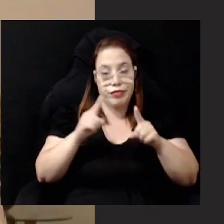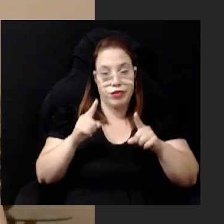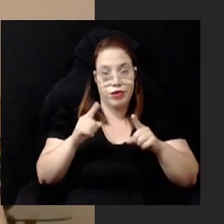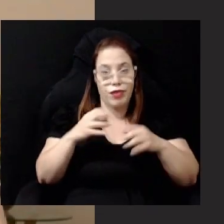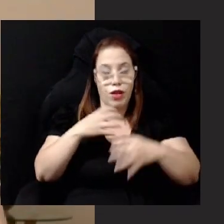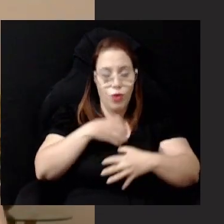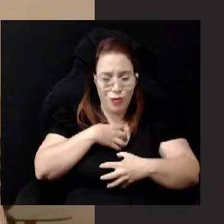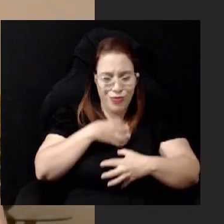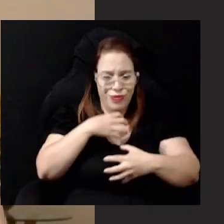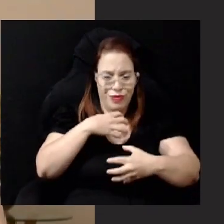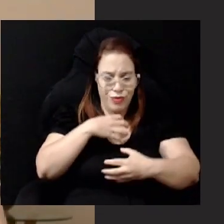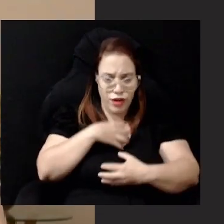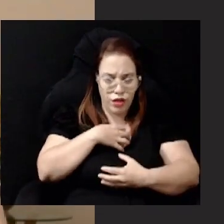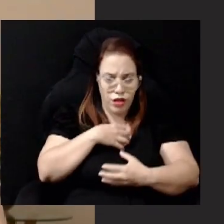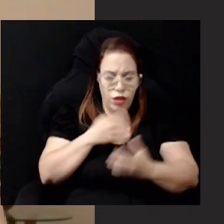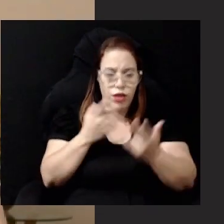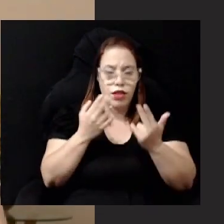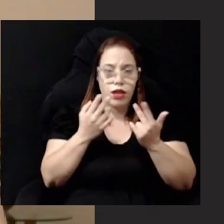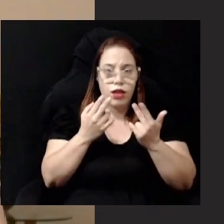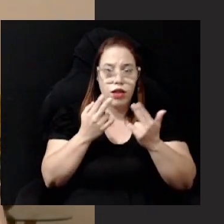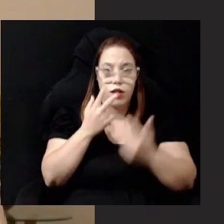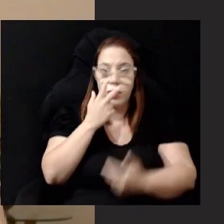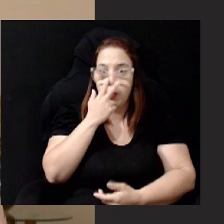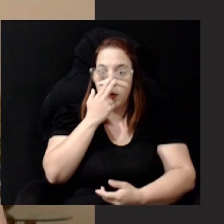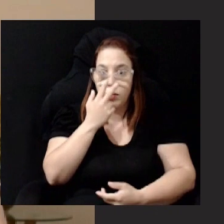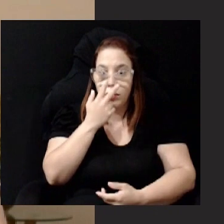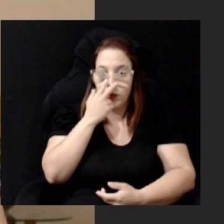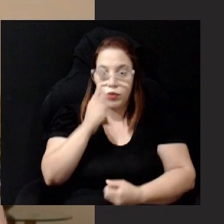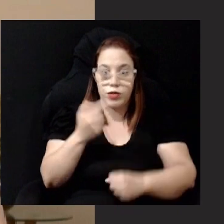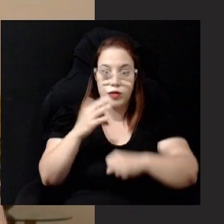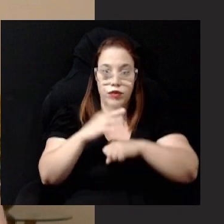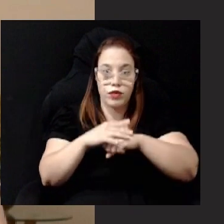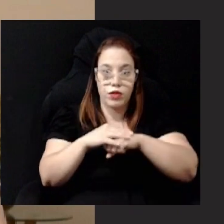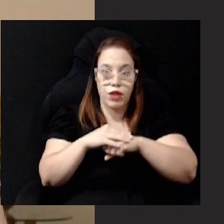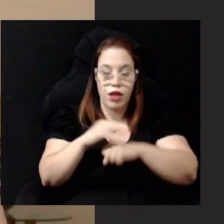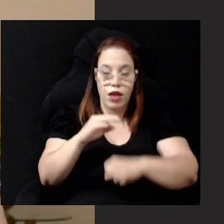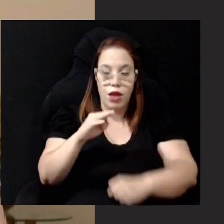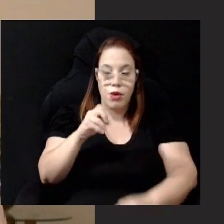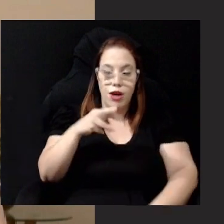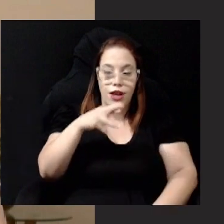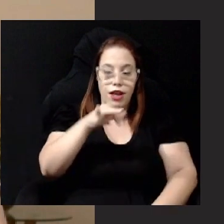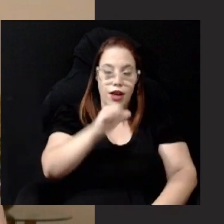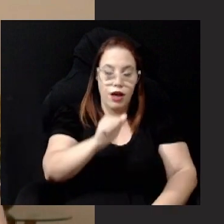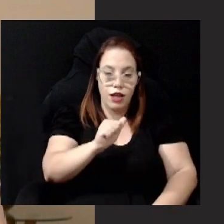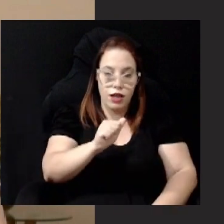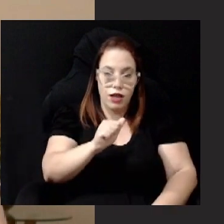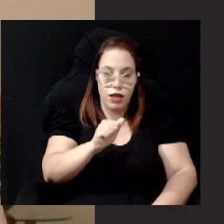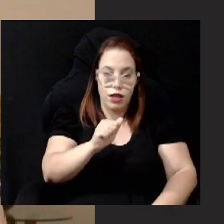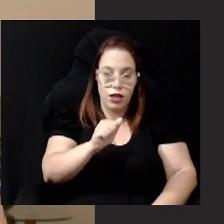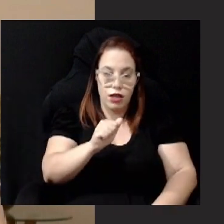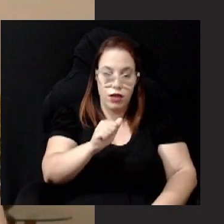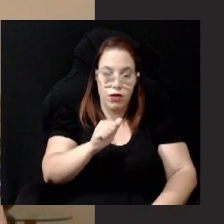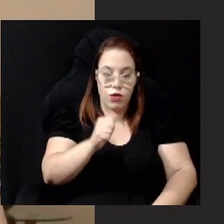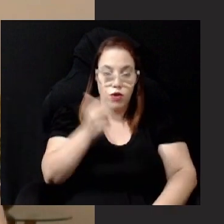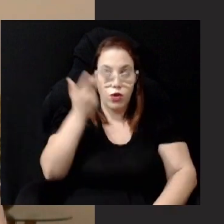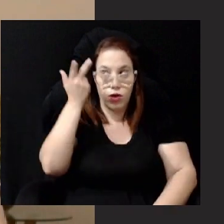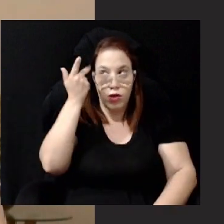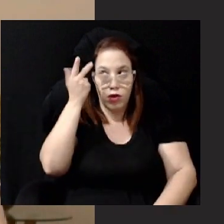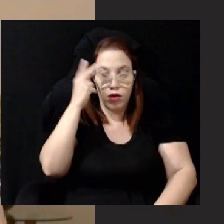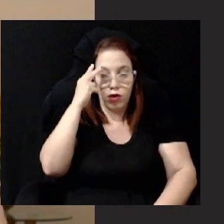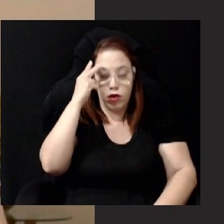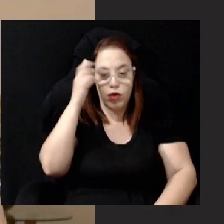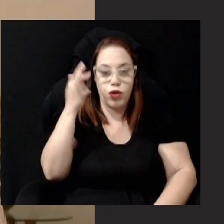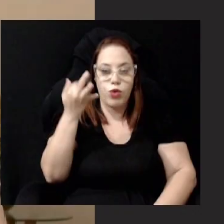tem sintomas, são sintomas muito parecidos com de outras doenças chamadas benignas. Então a gente pode, né, o mais comum